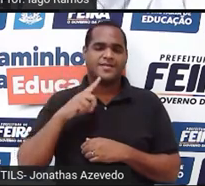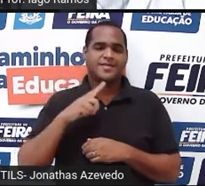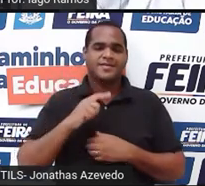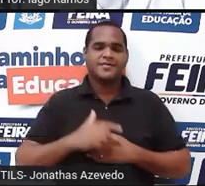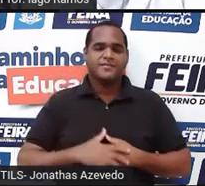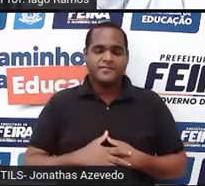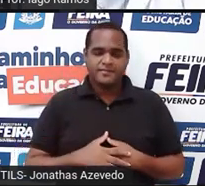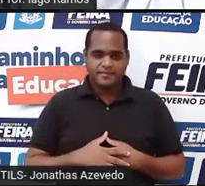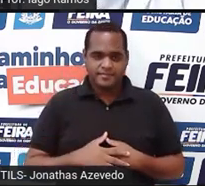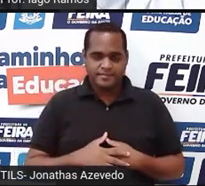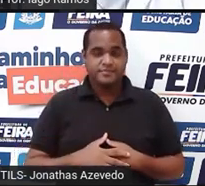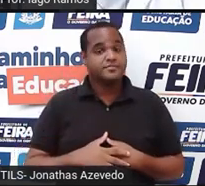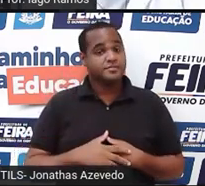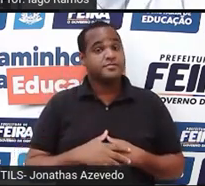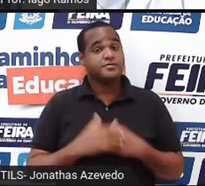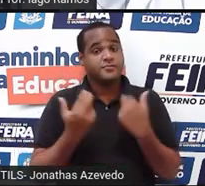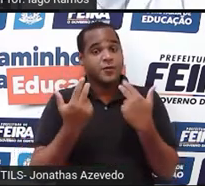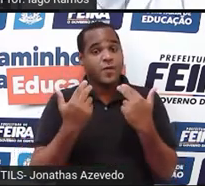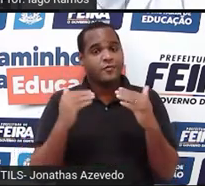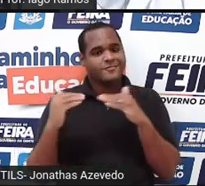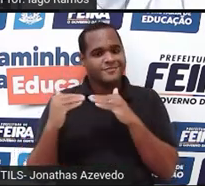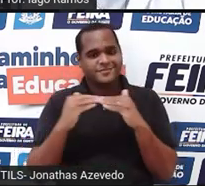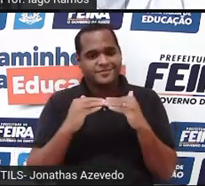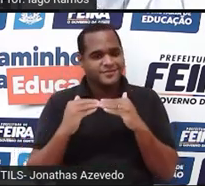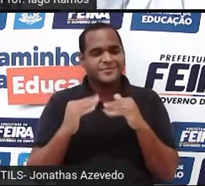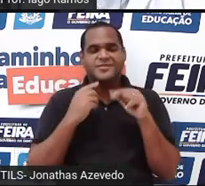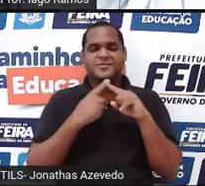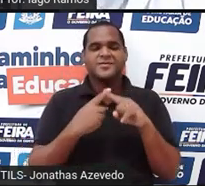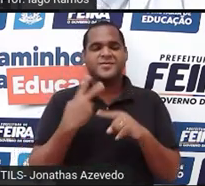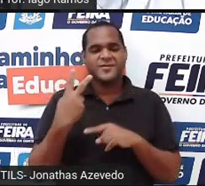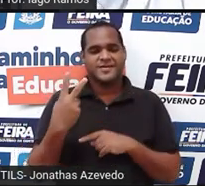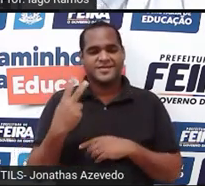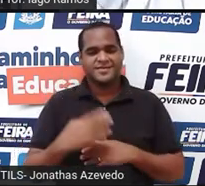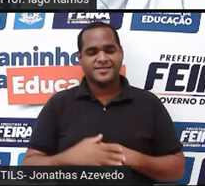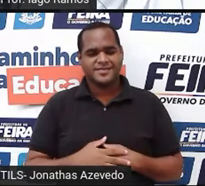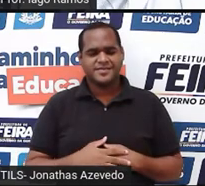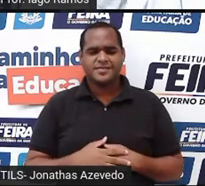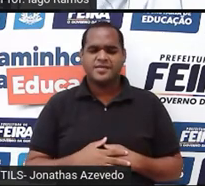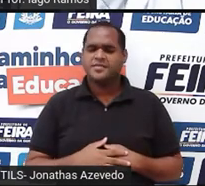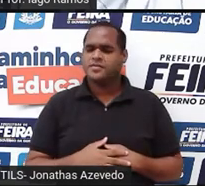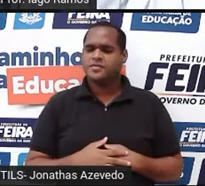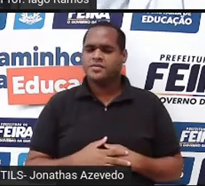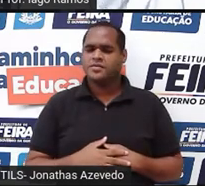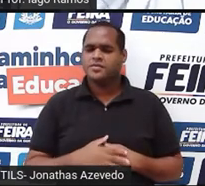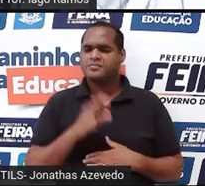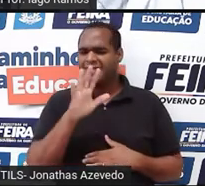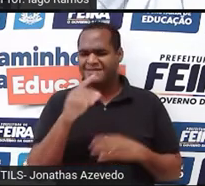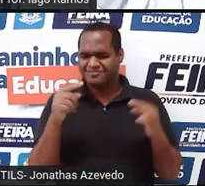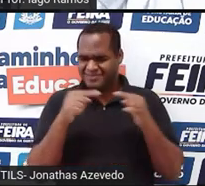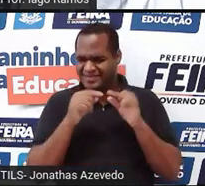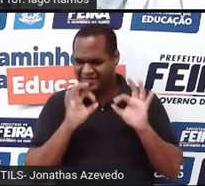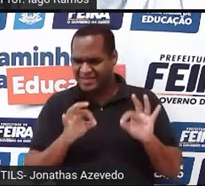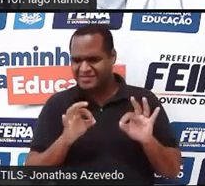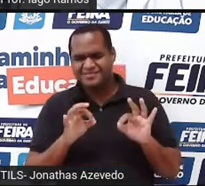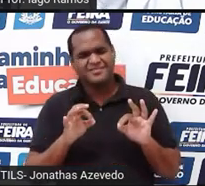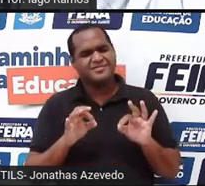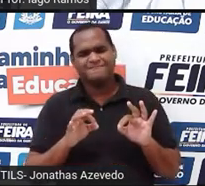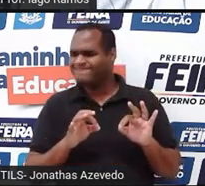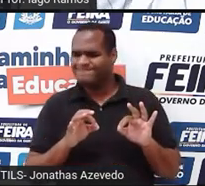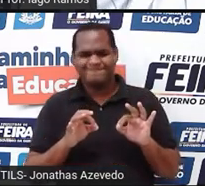também e aumenta da mesma forma multiplicando por 2 Mas isso não me garante nada